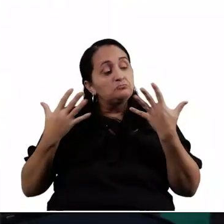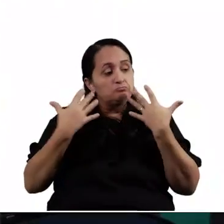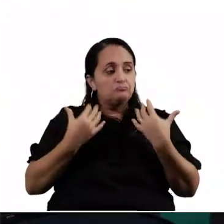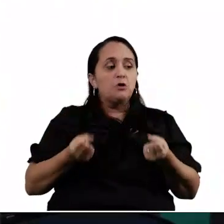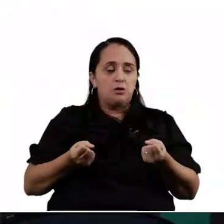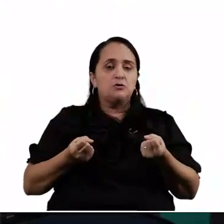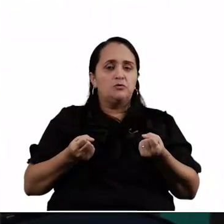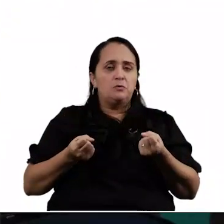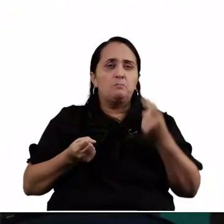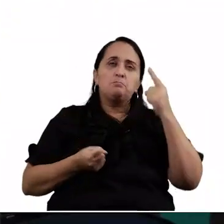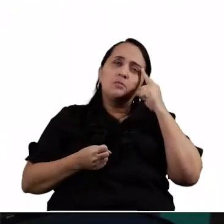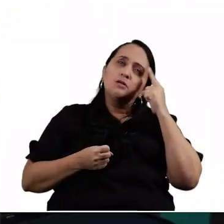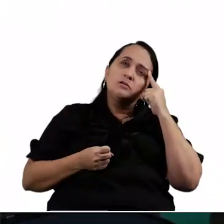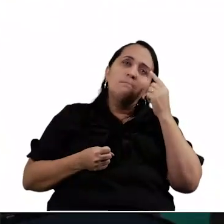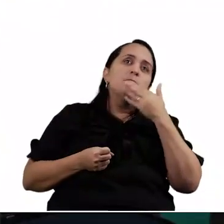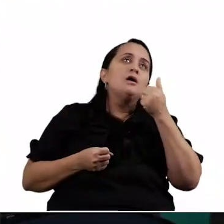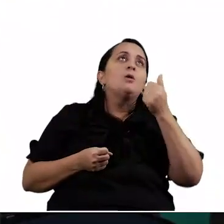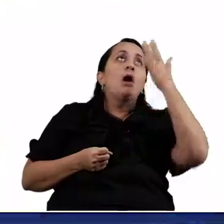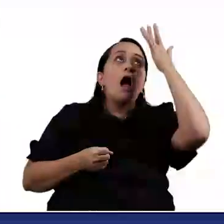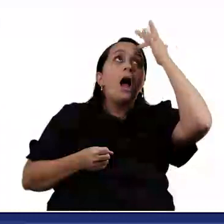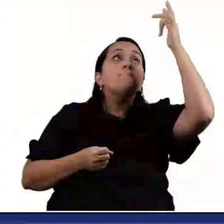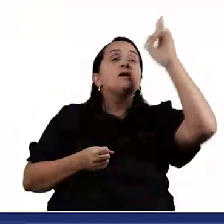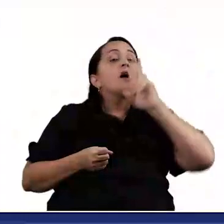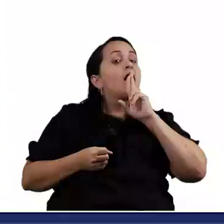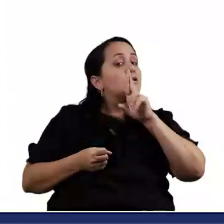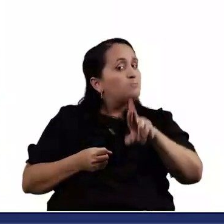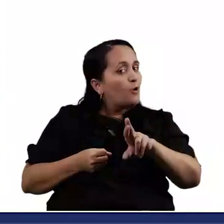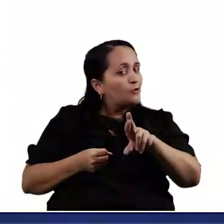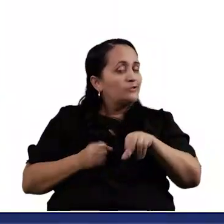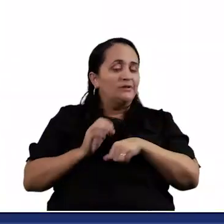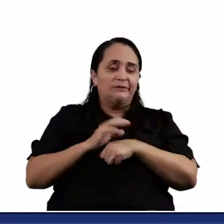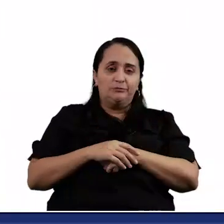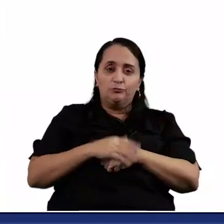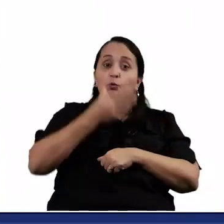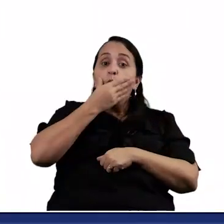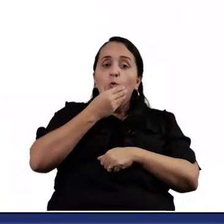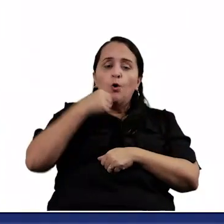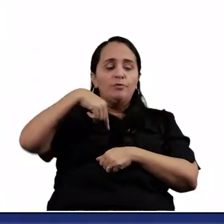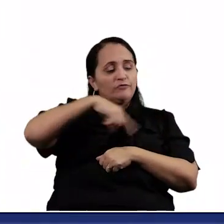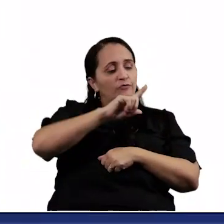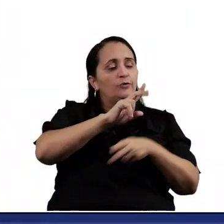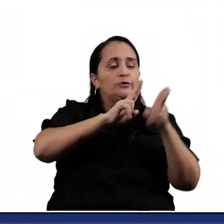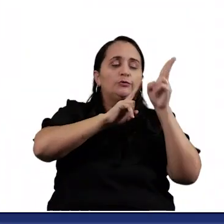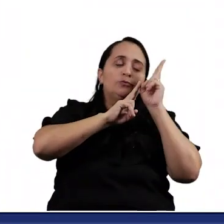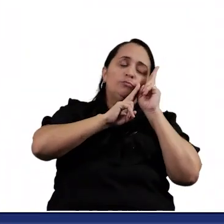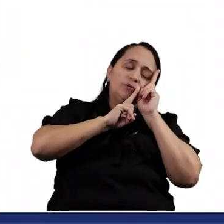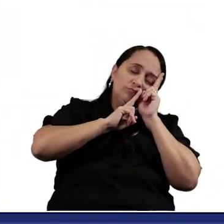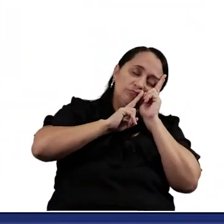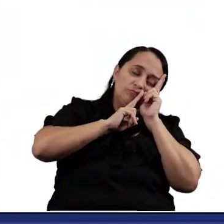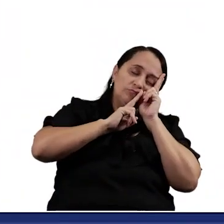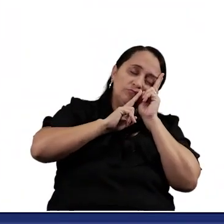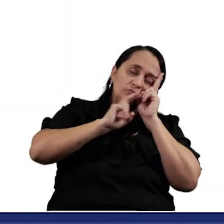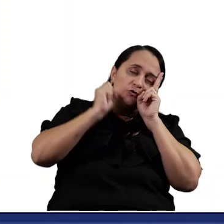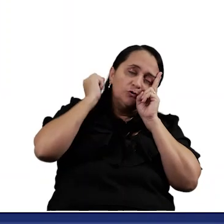pensar melhor e ficar para outro dia de madrugada acordou com